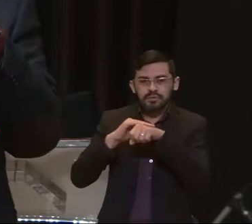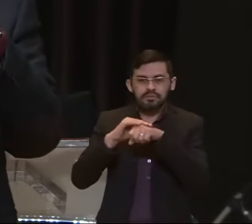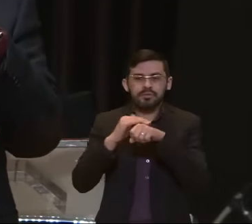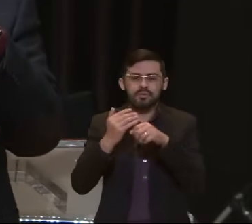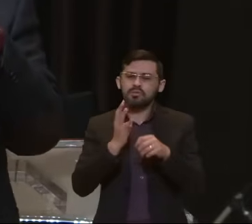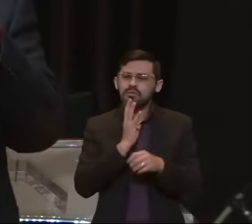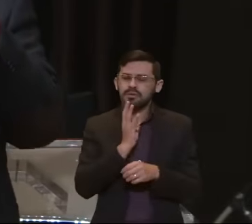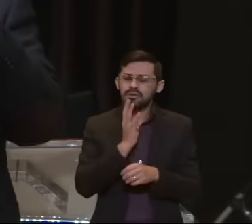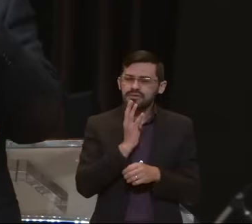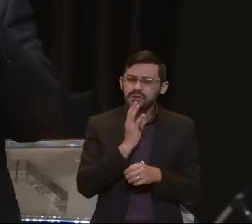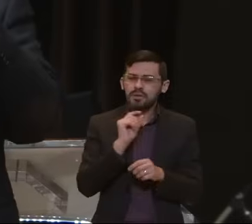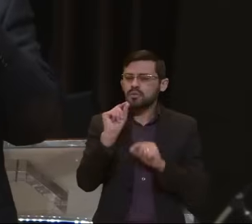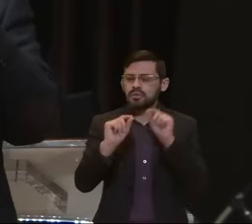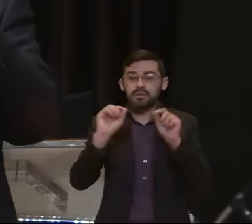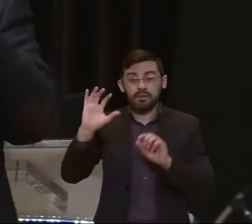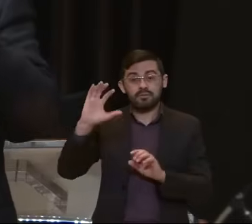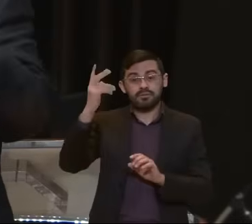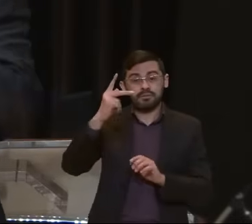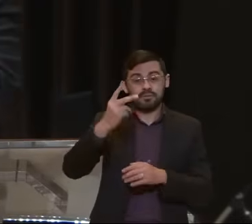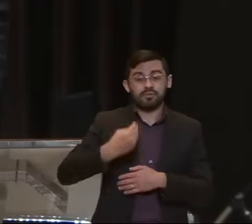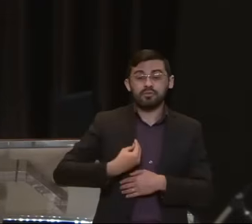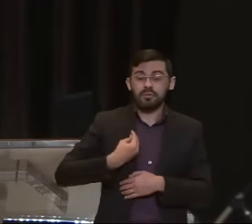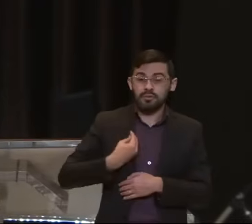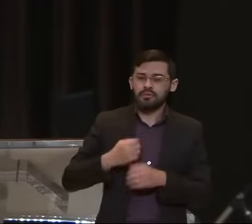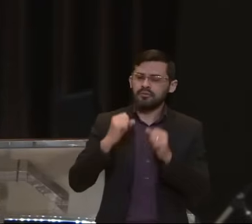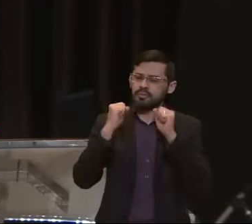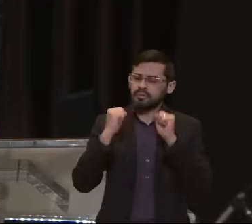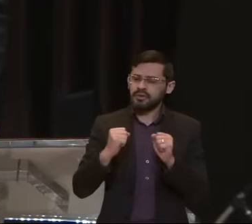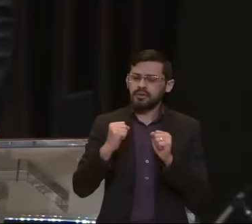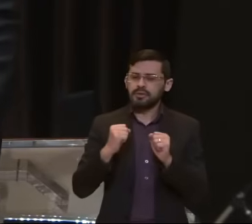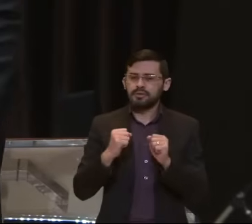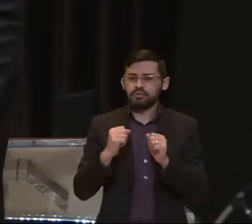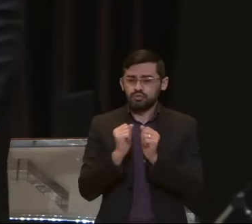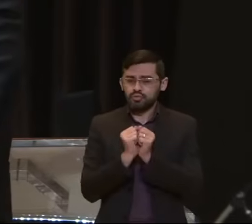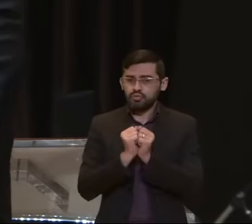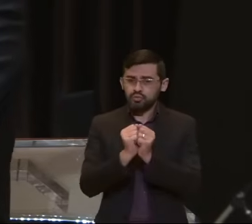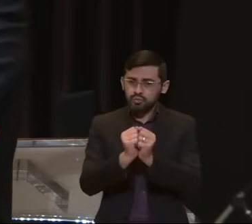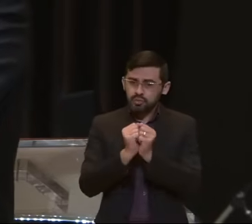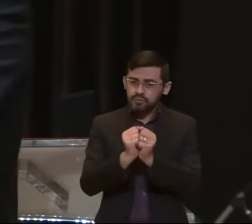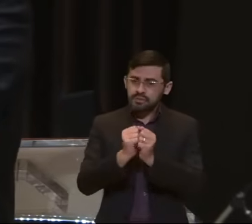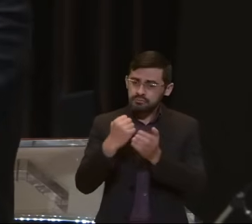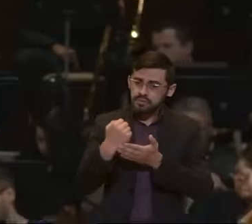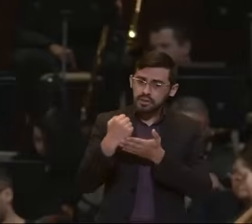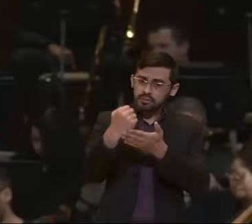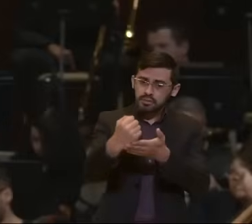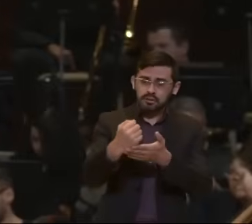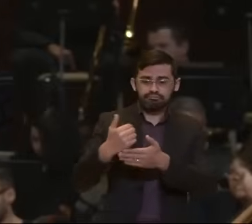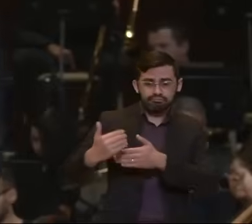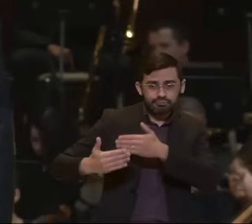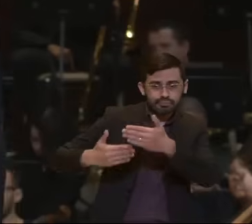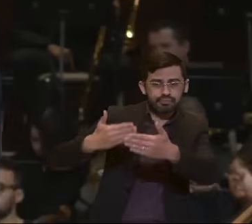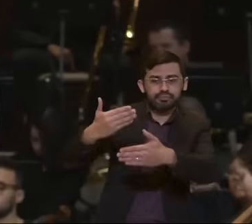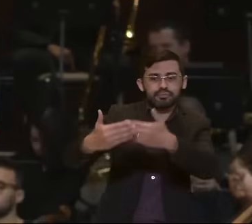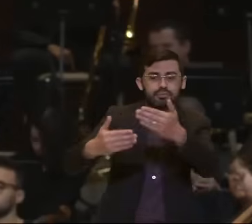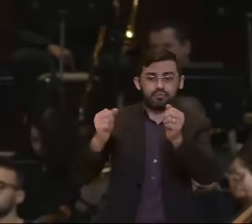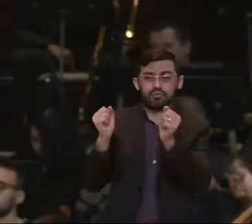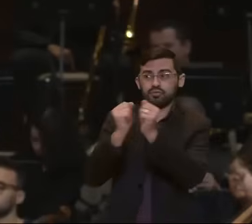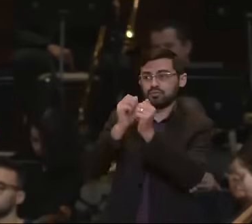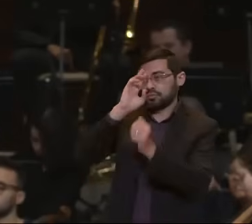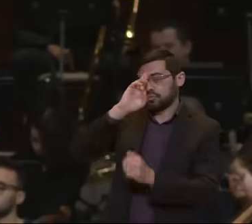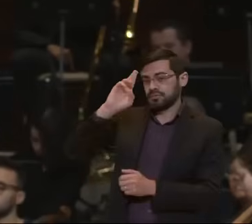vai conhecer o que está acontecendo e vai poder caminhar junto com você numa jornada com